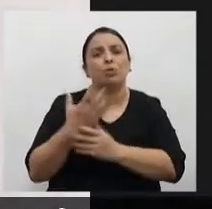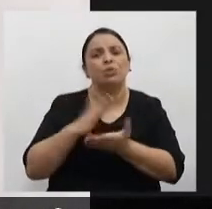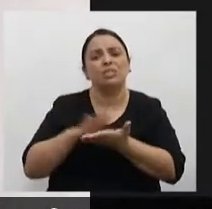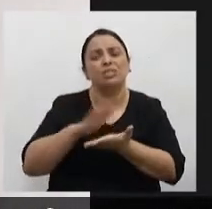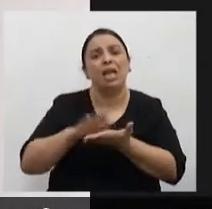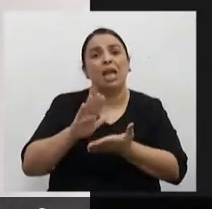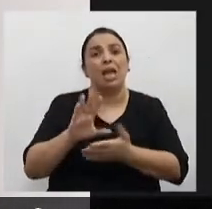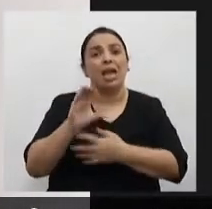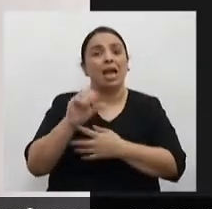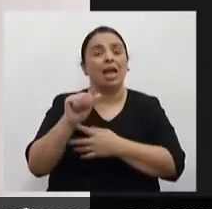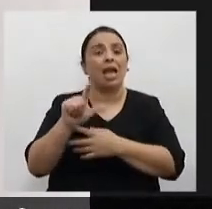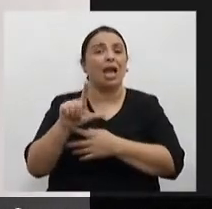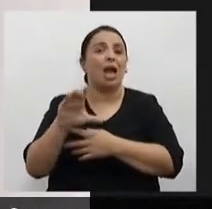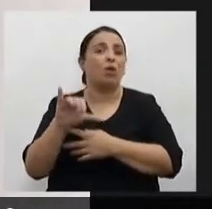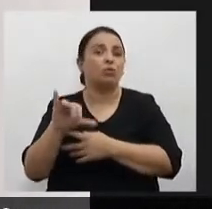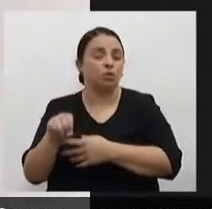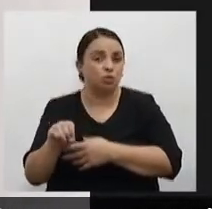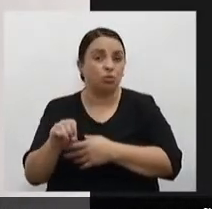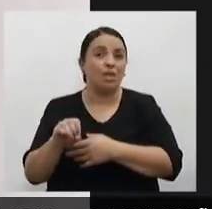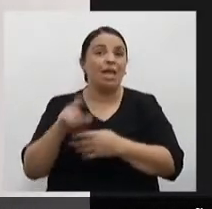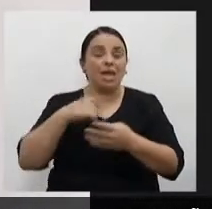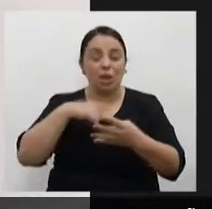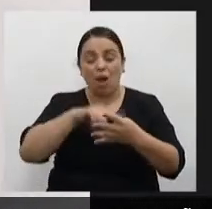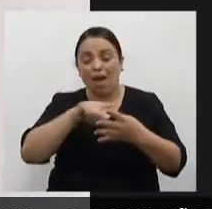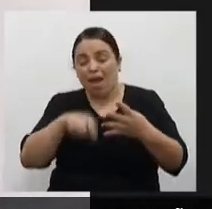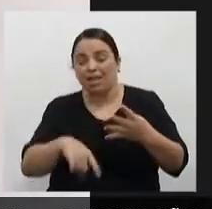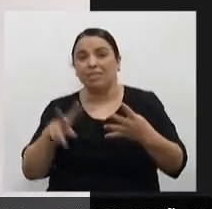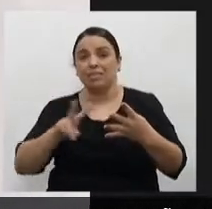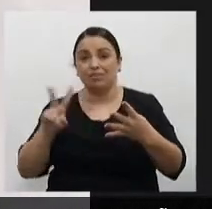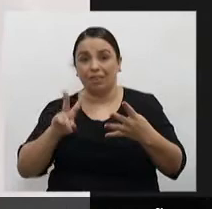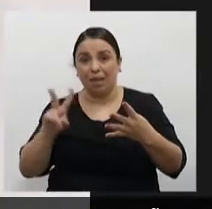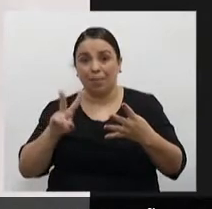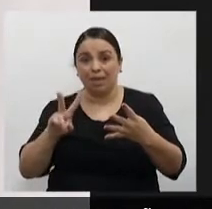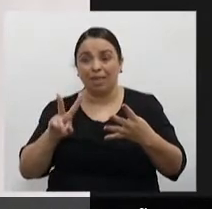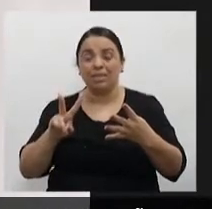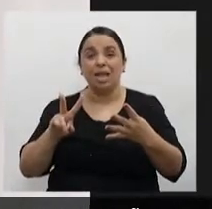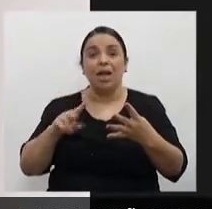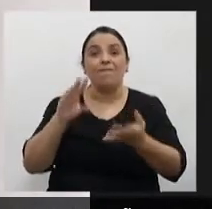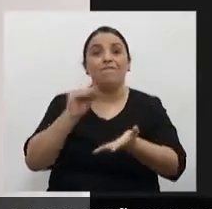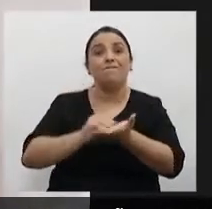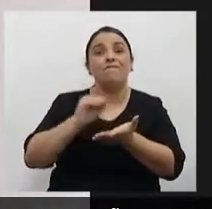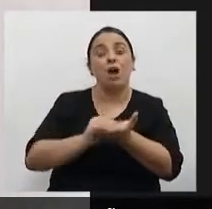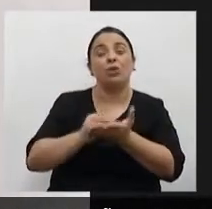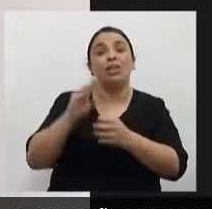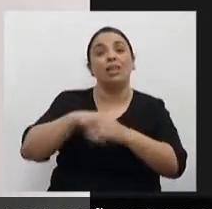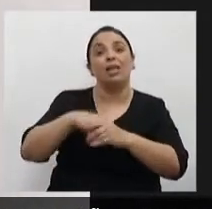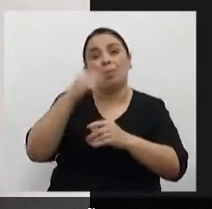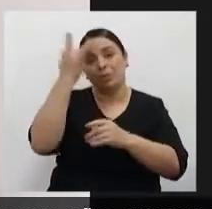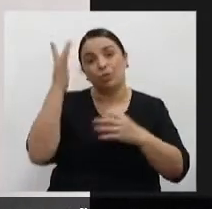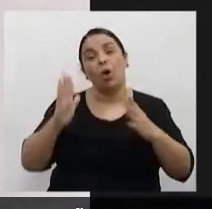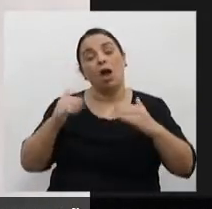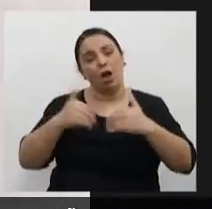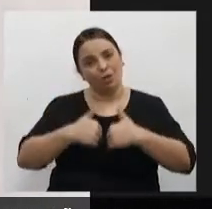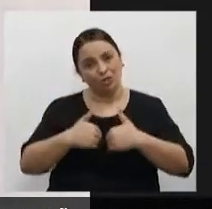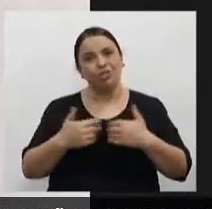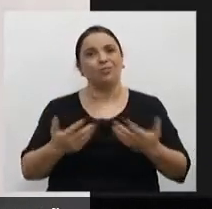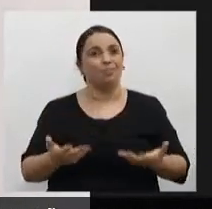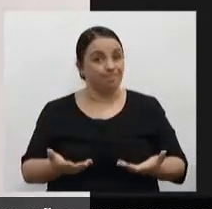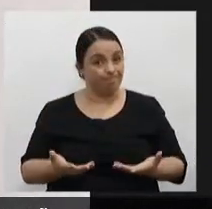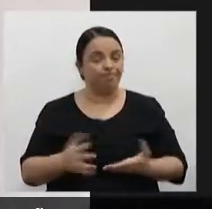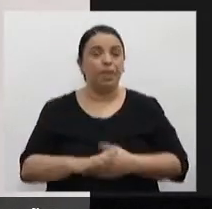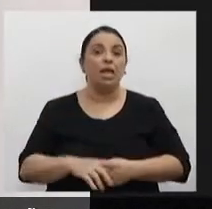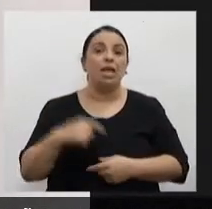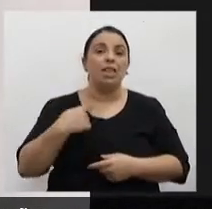né, têm uma deficiência muito grande no organismo da pessoa com autismo. E aí, eu vou ler rapidinho